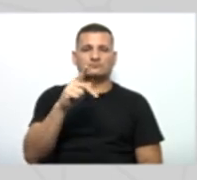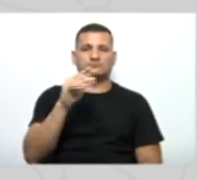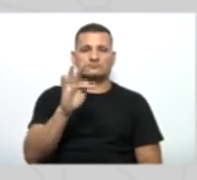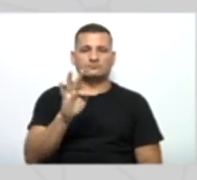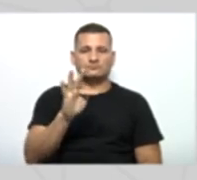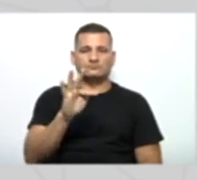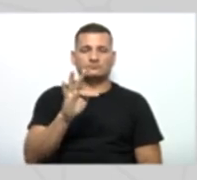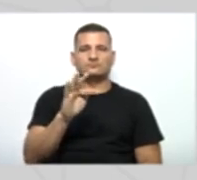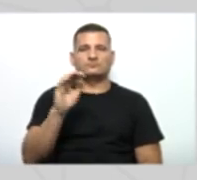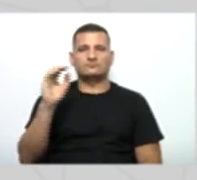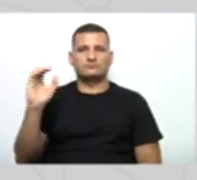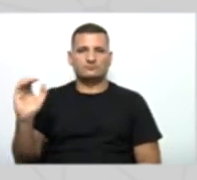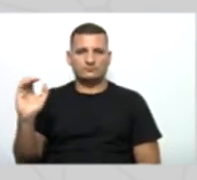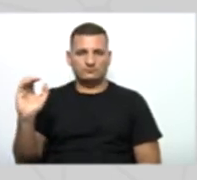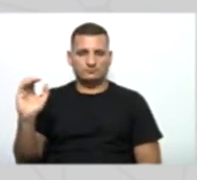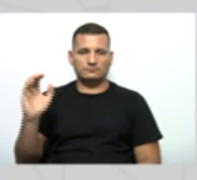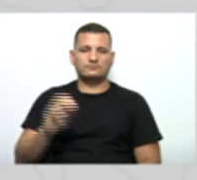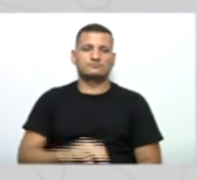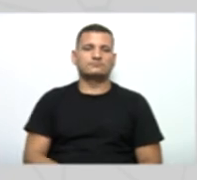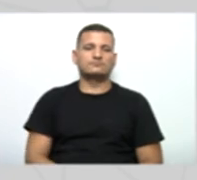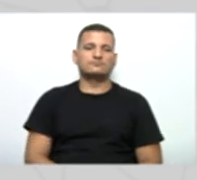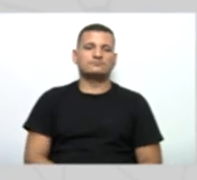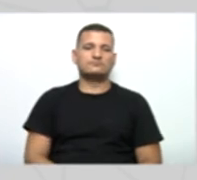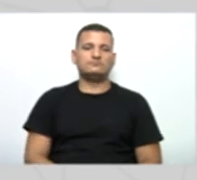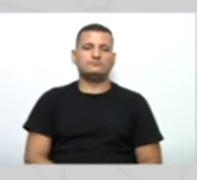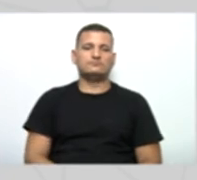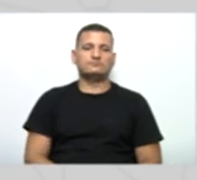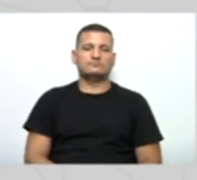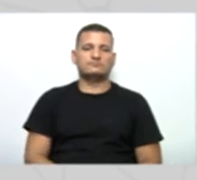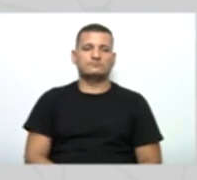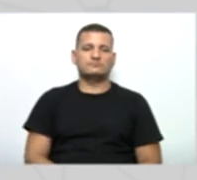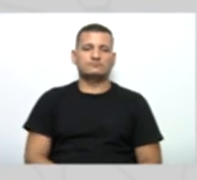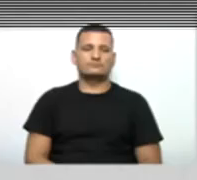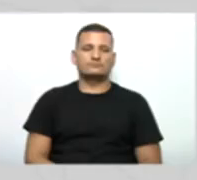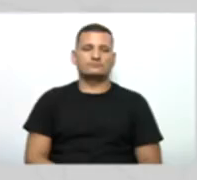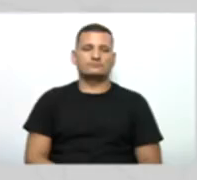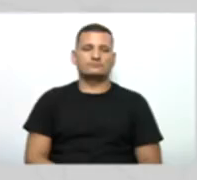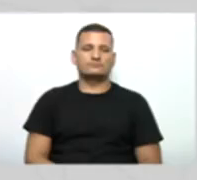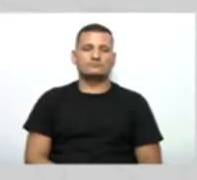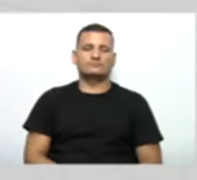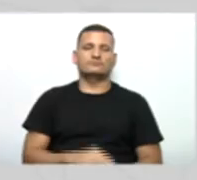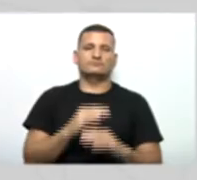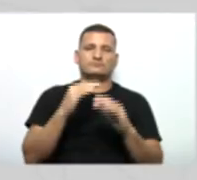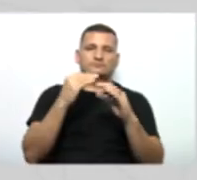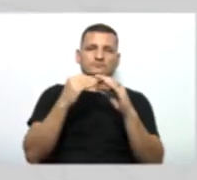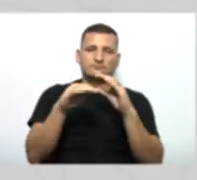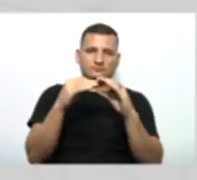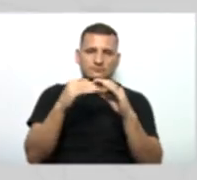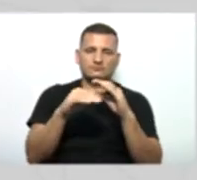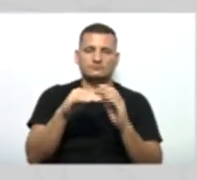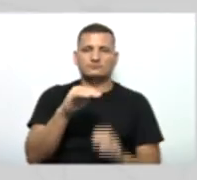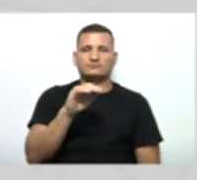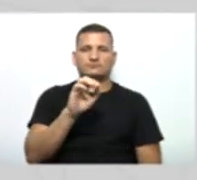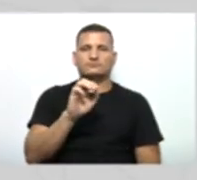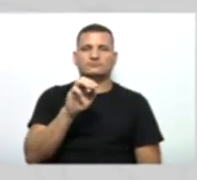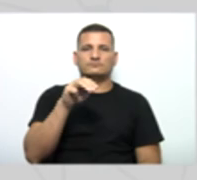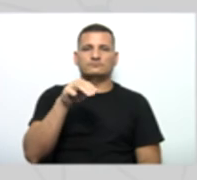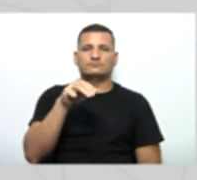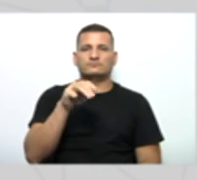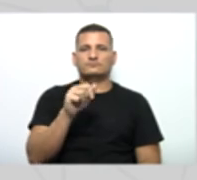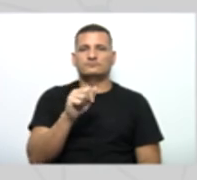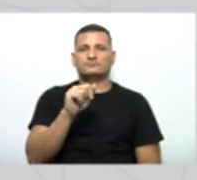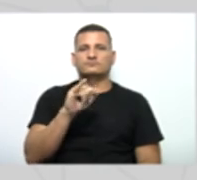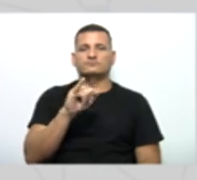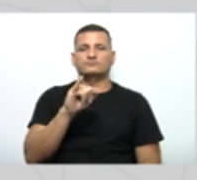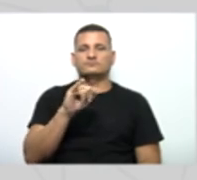Vamos dizer que ele vai receber o C. Vamos criar agora o selfie. O e-mail, vamos